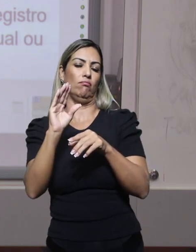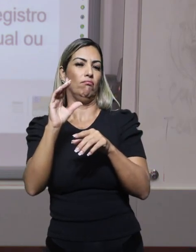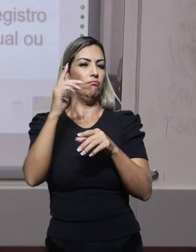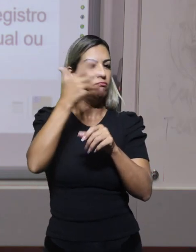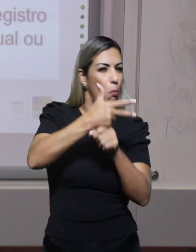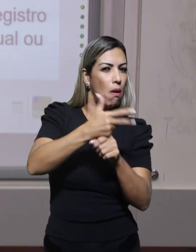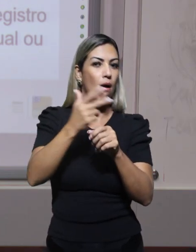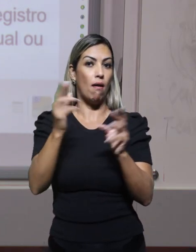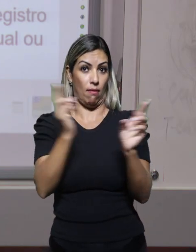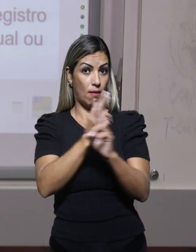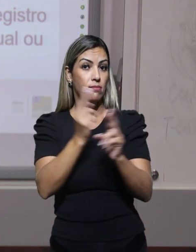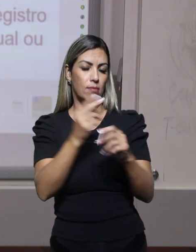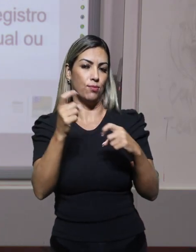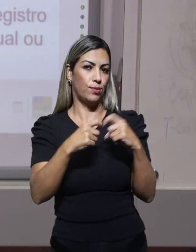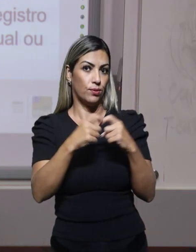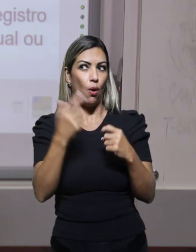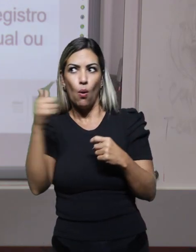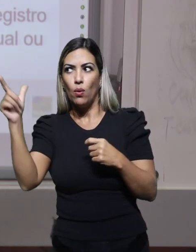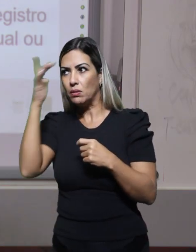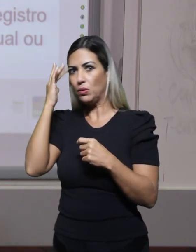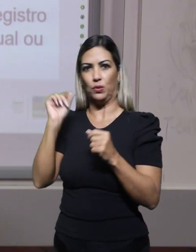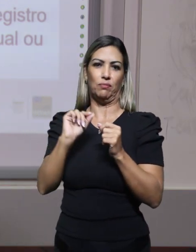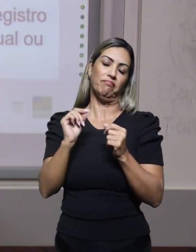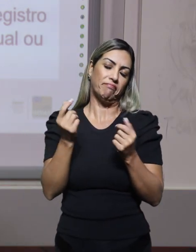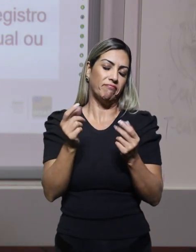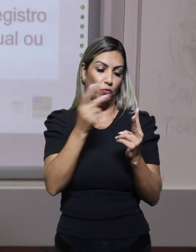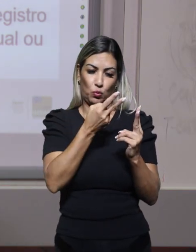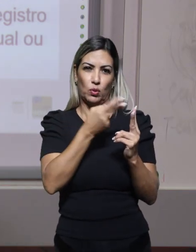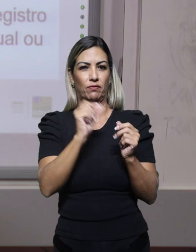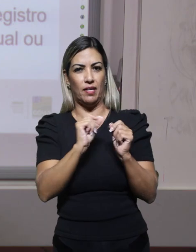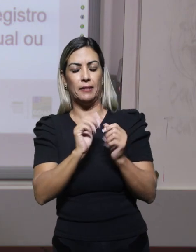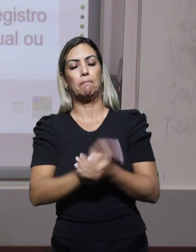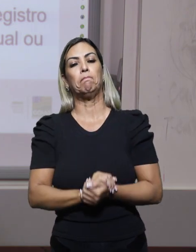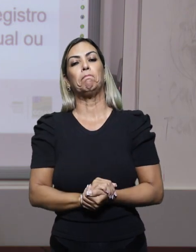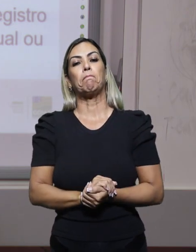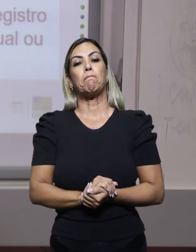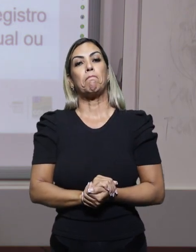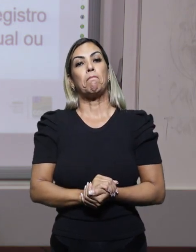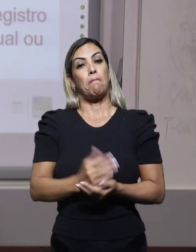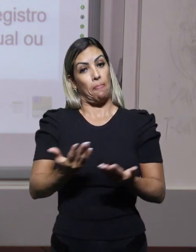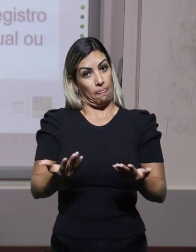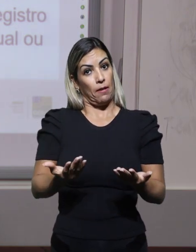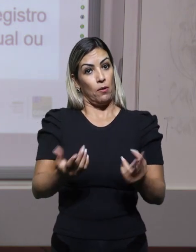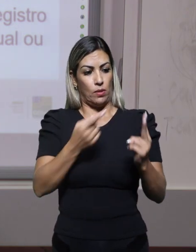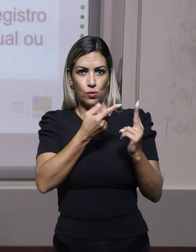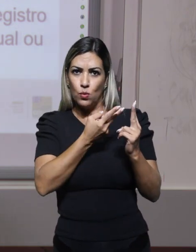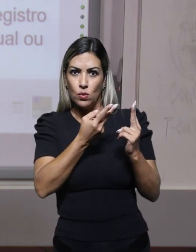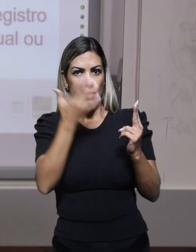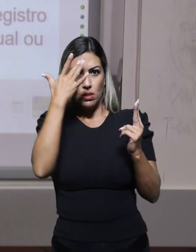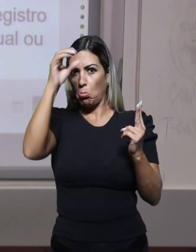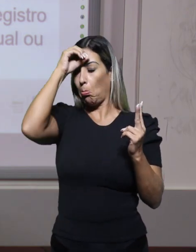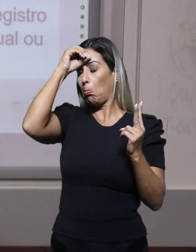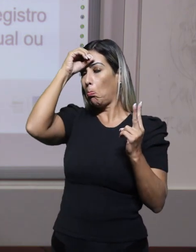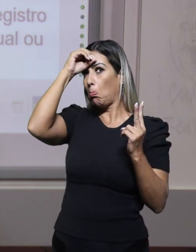filmar aquele relacionamento ali que outras pessoas estão praticando. Essas outras pessoas, elas